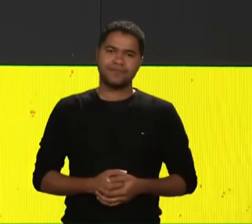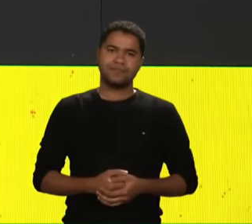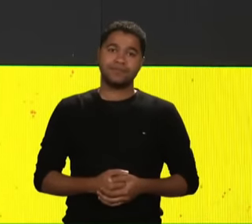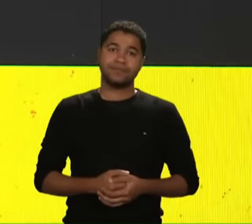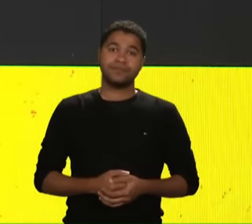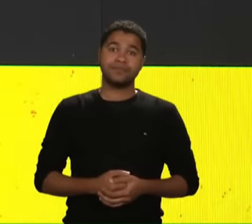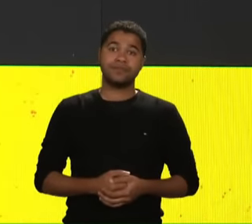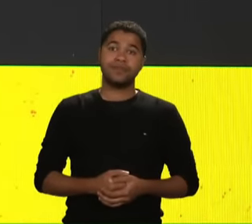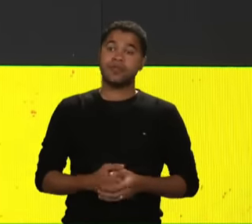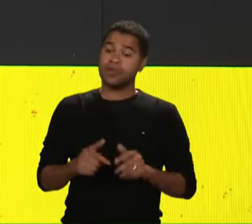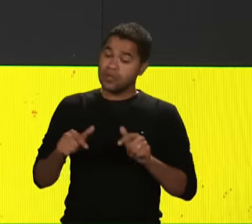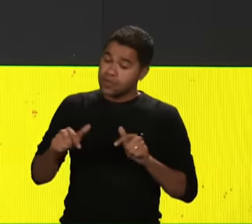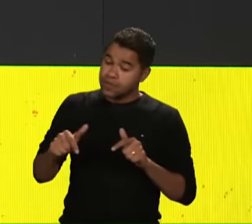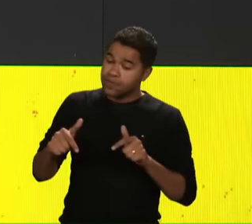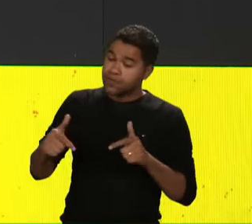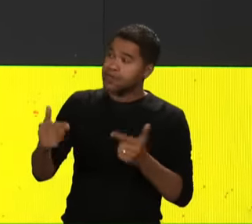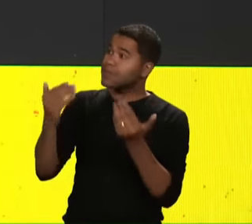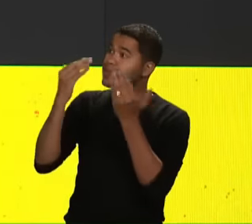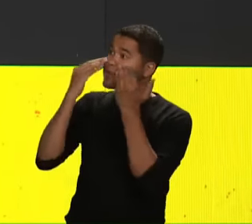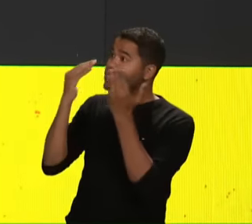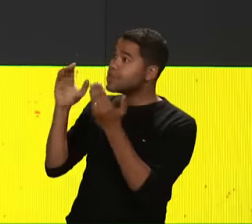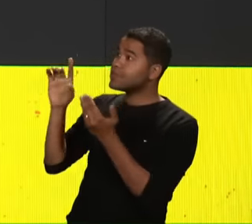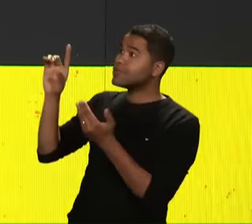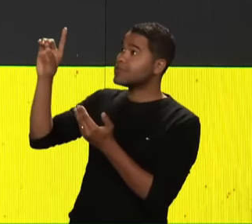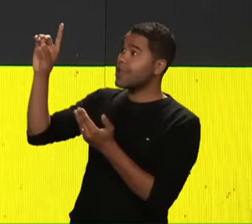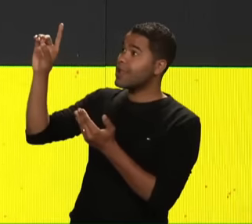E fazemos diante dele o que ele é?